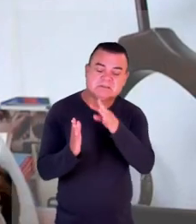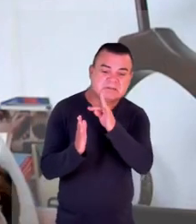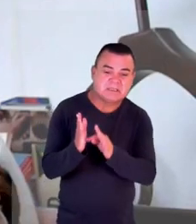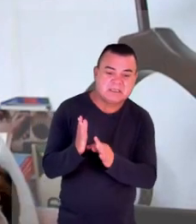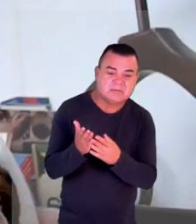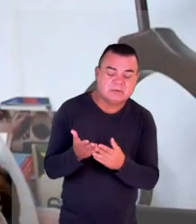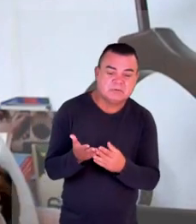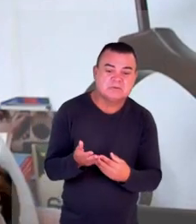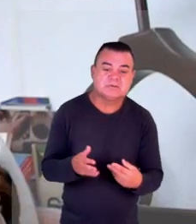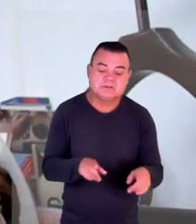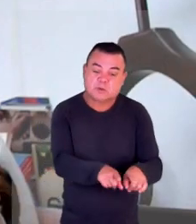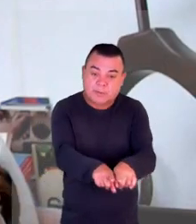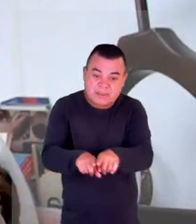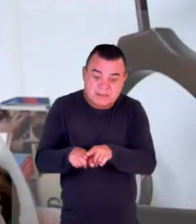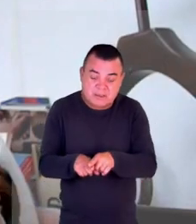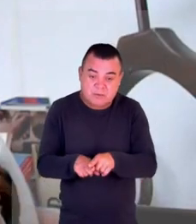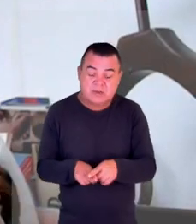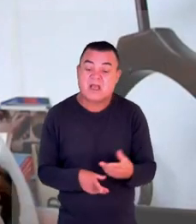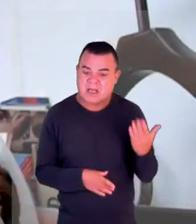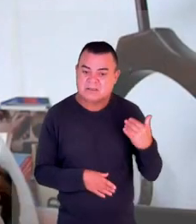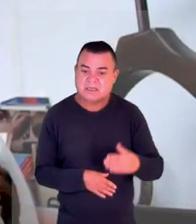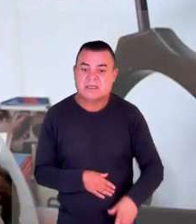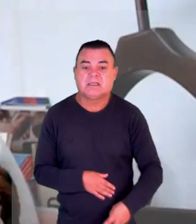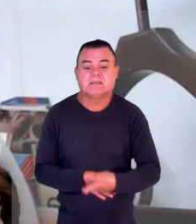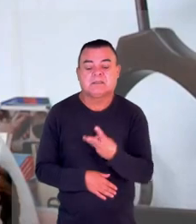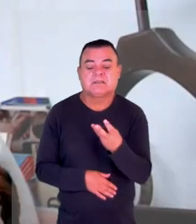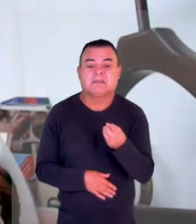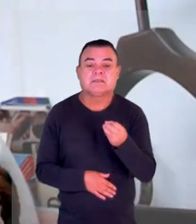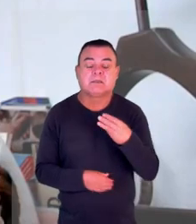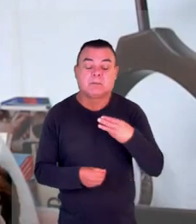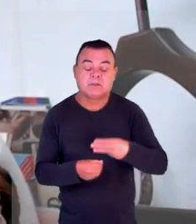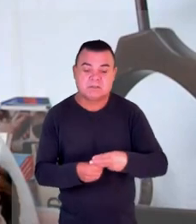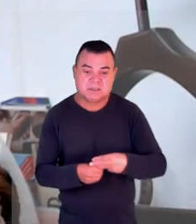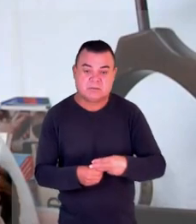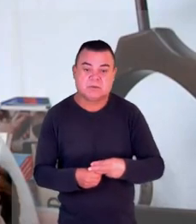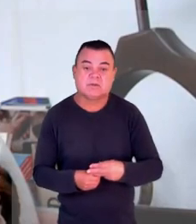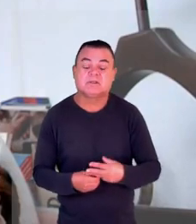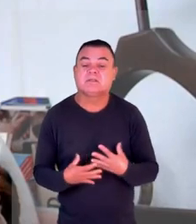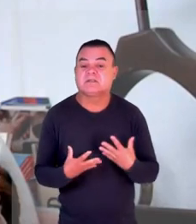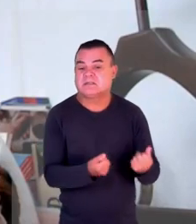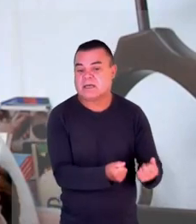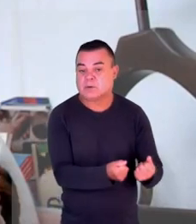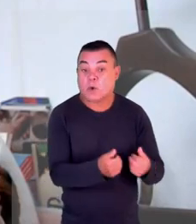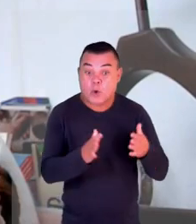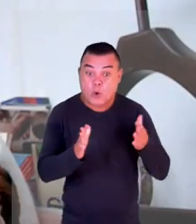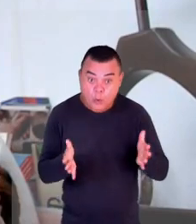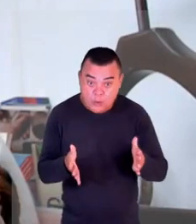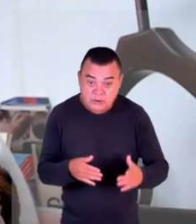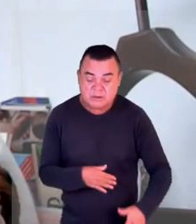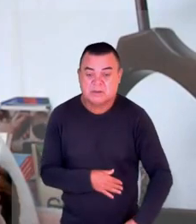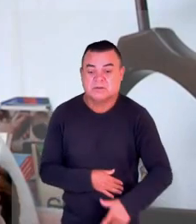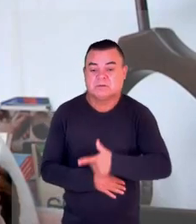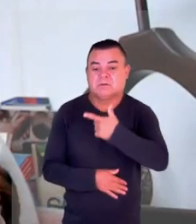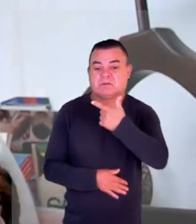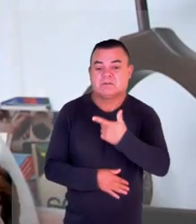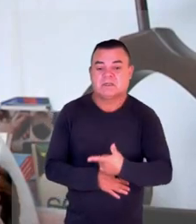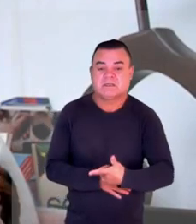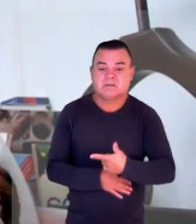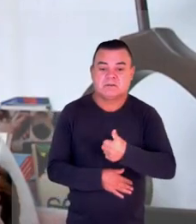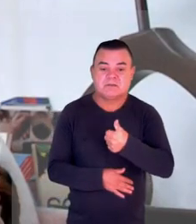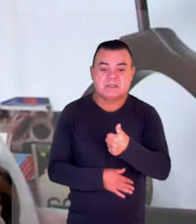municípios do Estado que haviam feito adesão a cisão hoje são 214